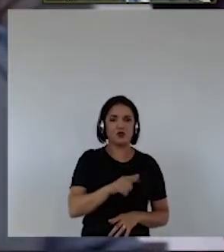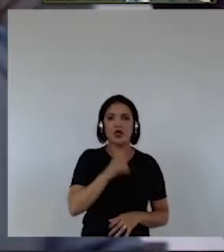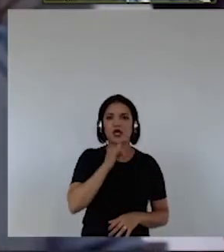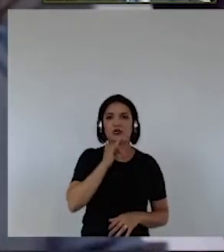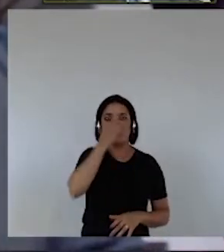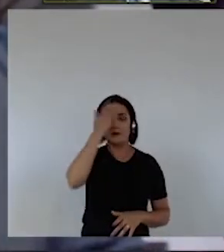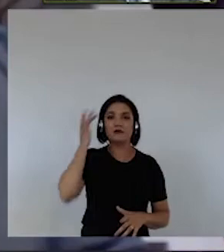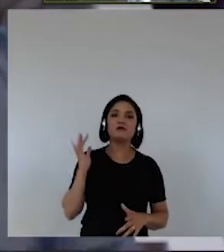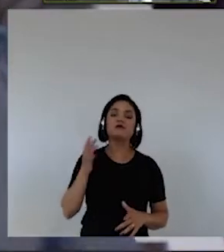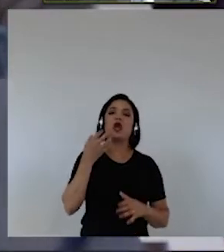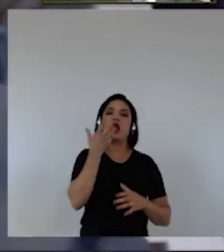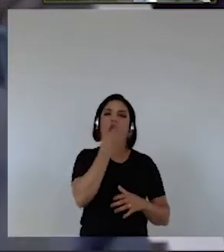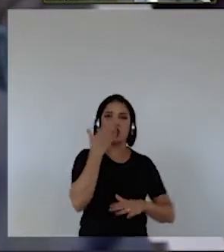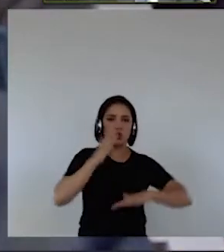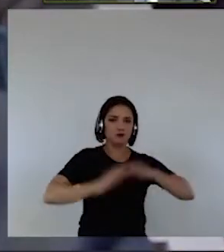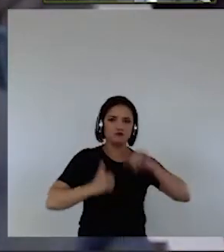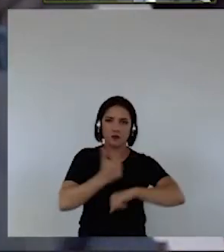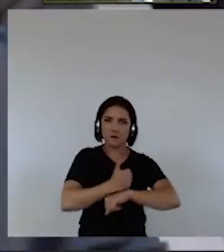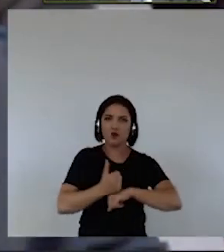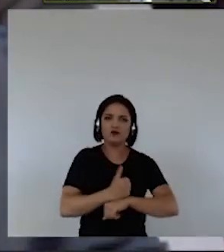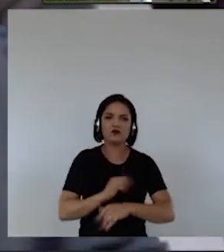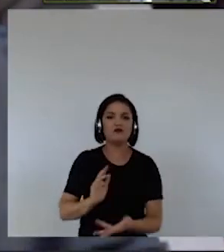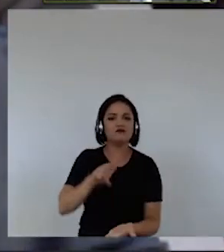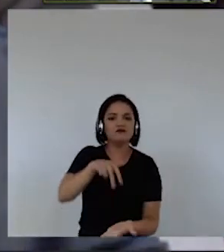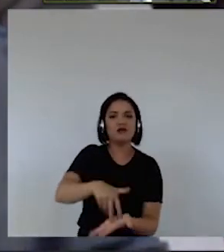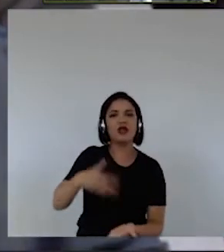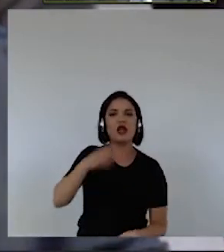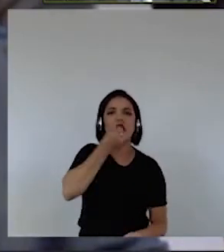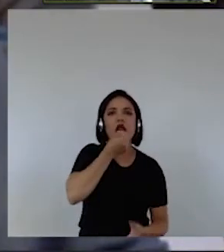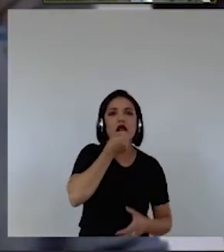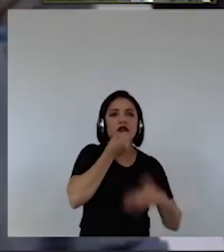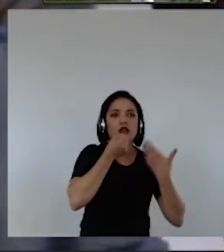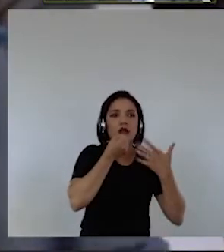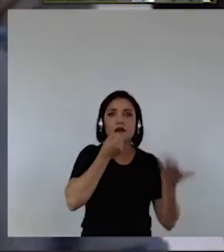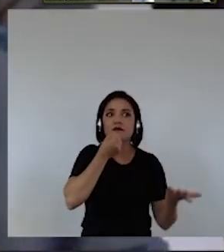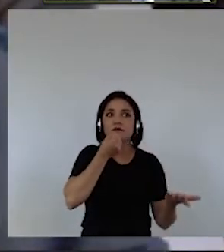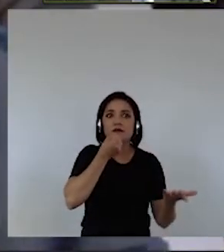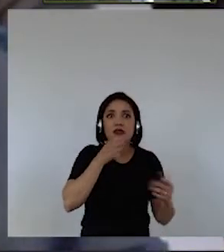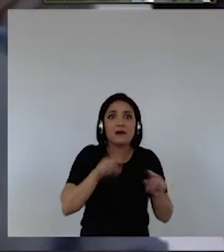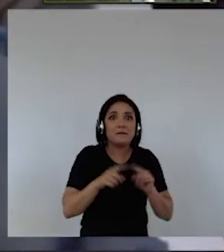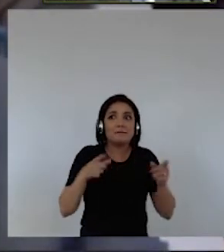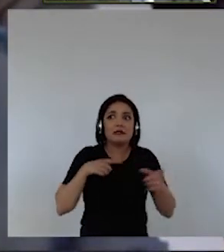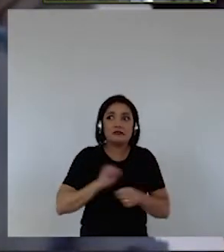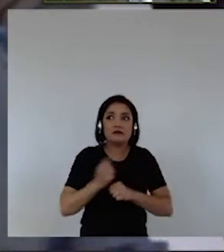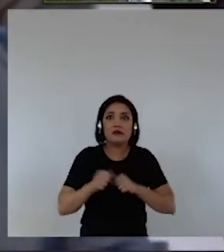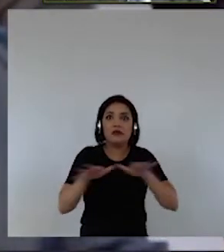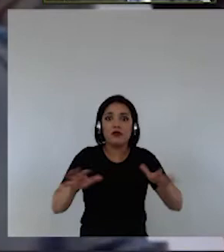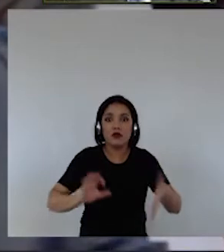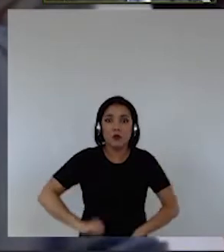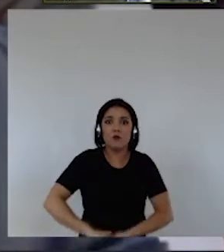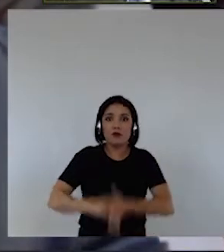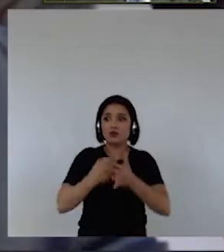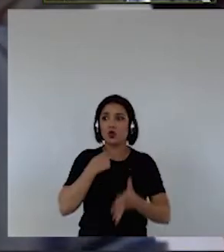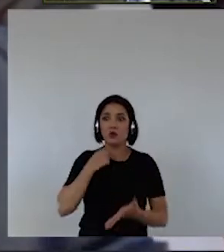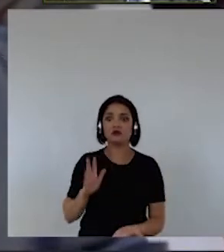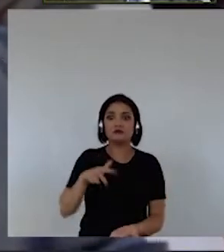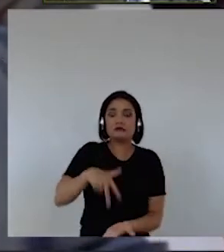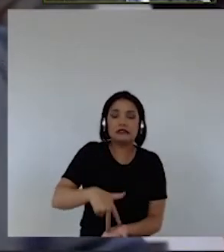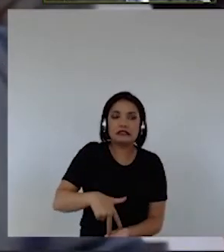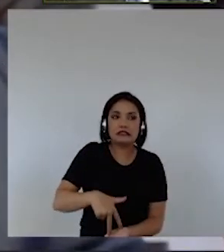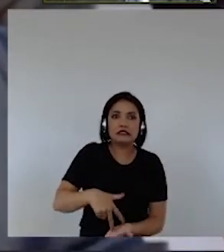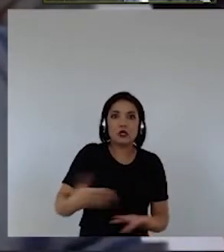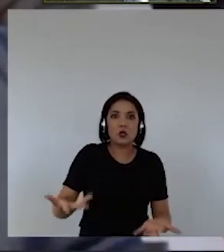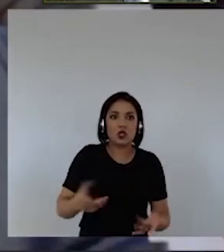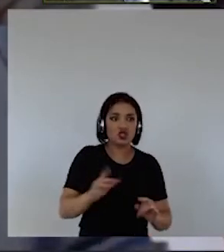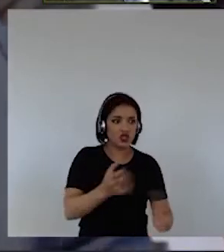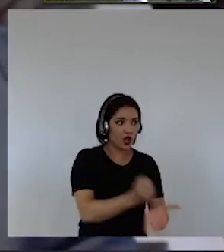cantar no estabelecimento, e simplesmente você tem uma pandemia, você tem uma quarentena, e ele não pode dar